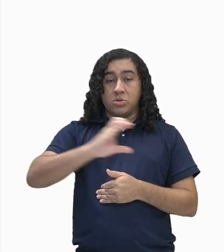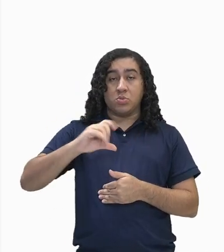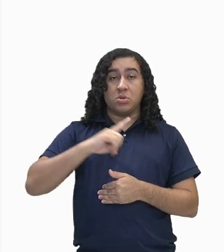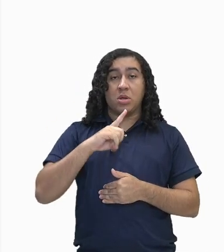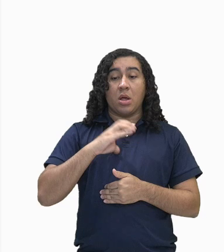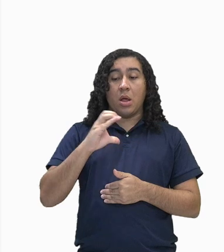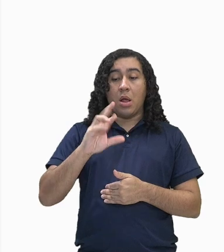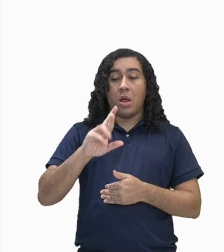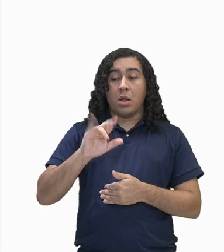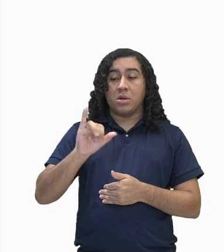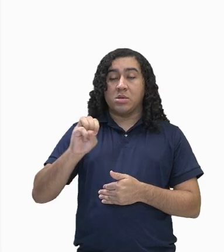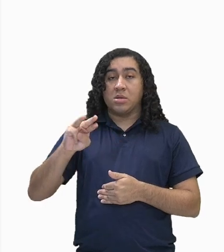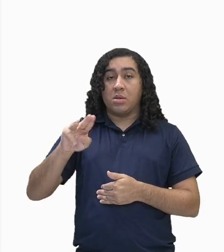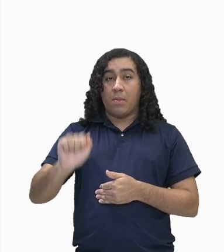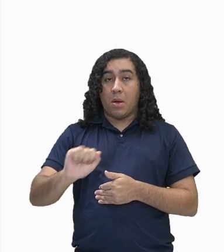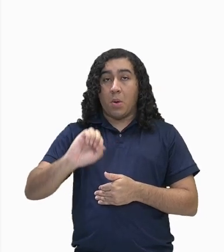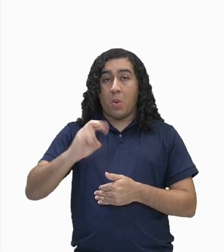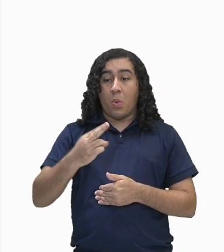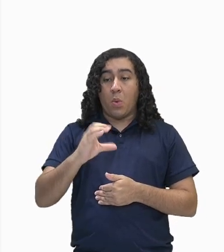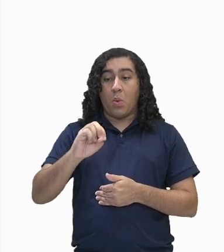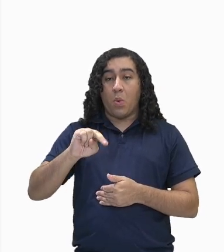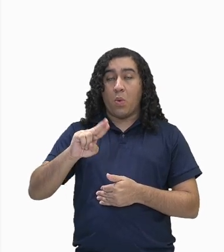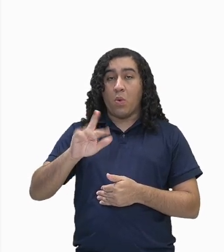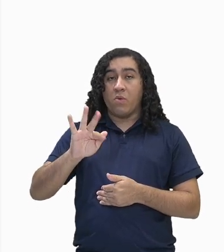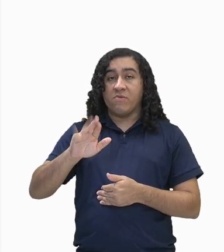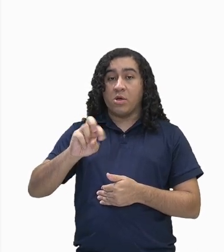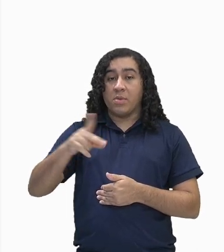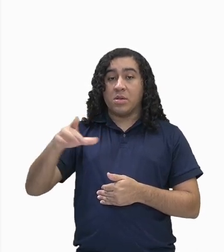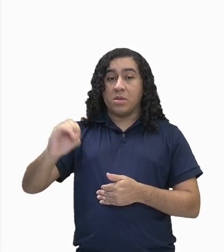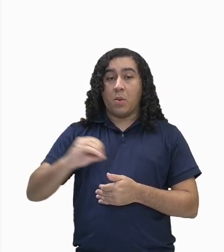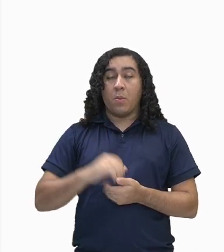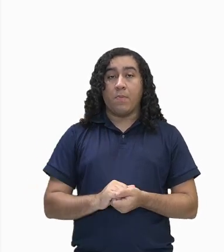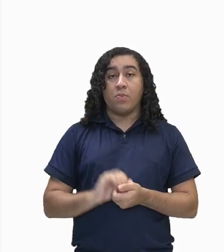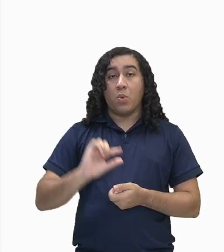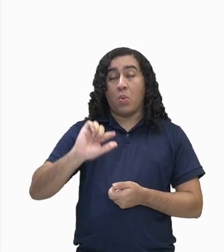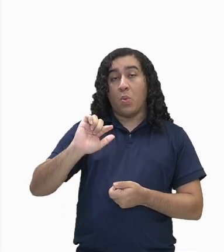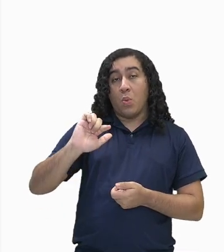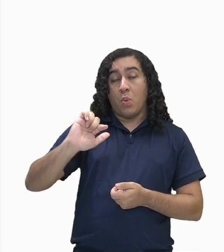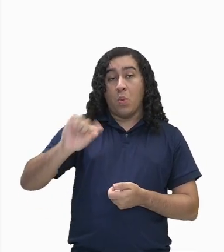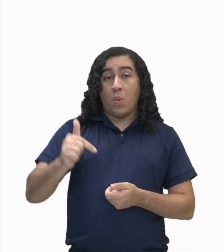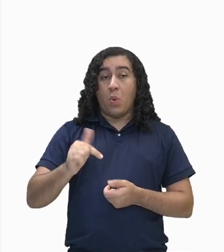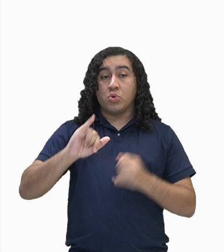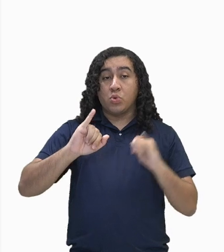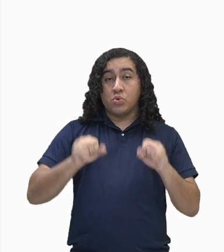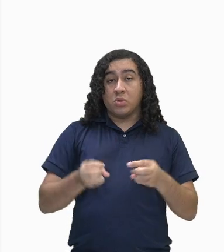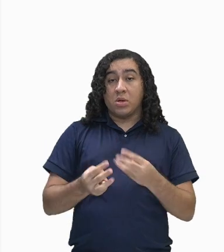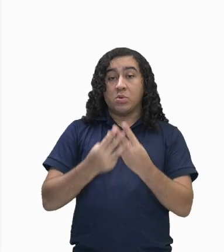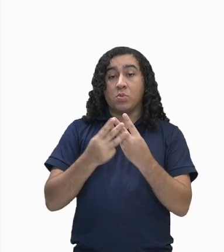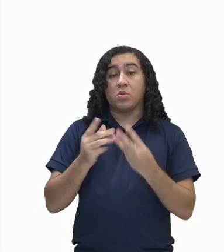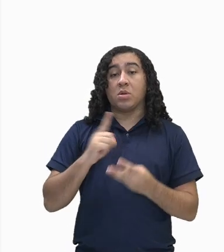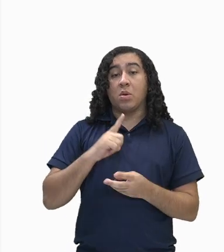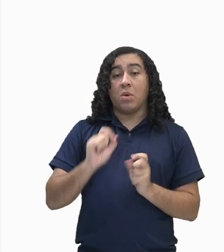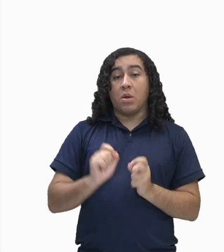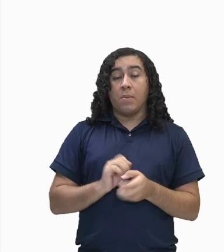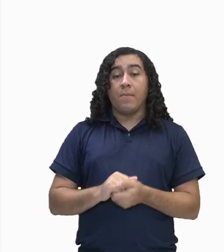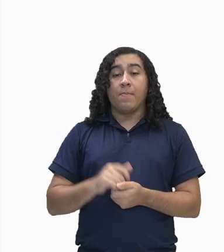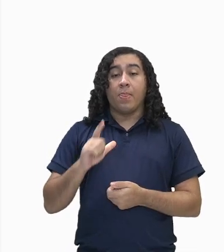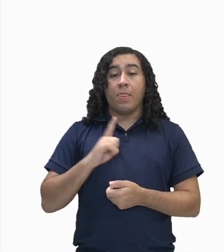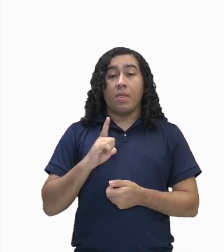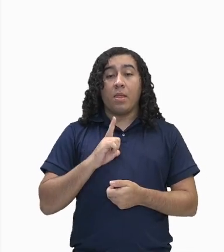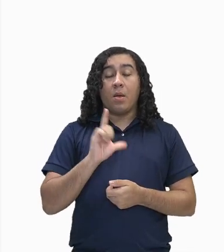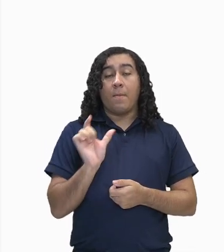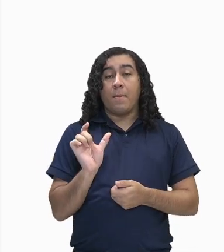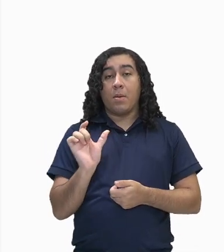ou confirmação. No judaísmo, atenção que são palavras muito parecidas, nós temos para